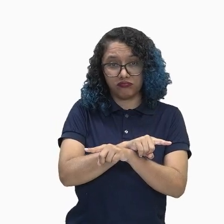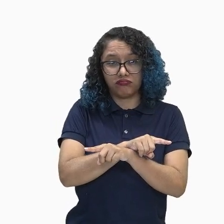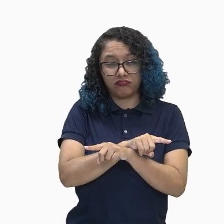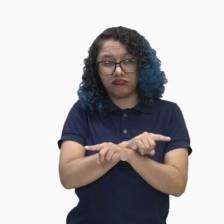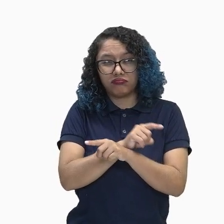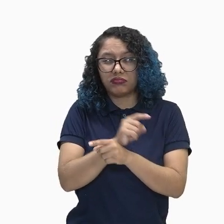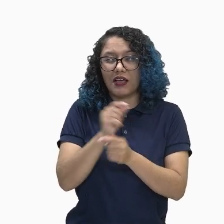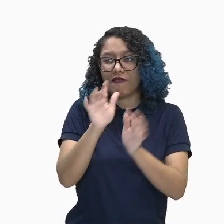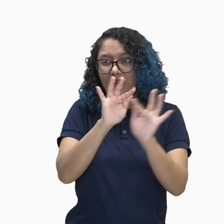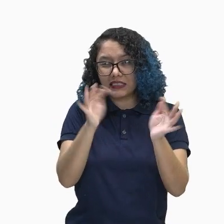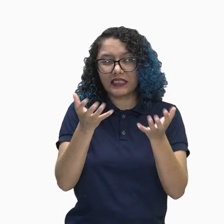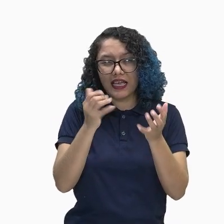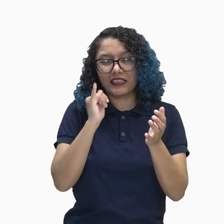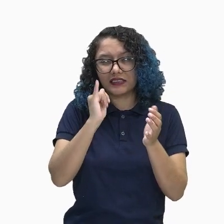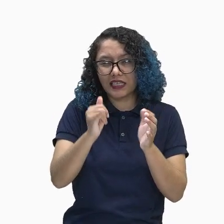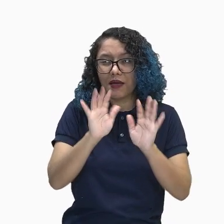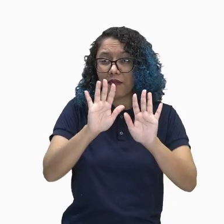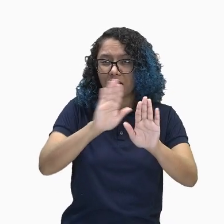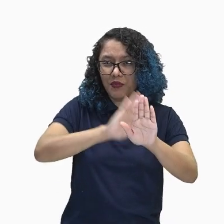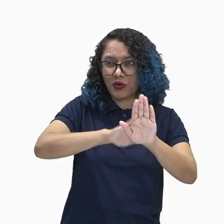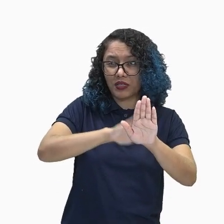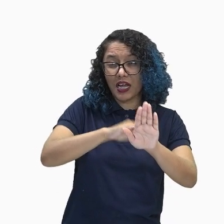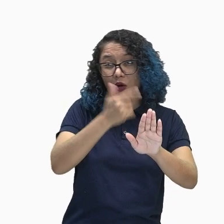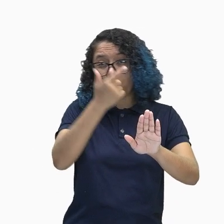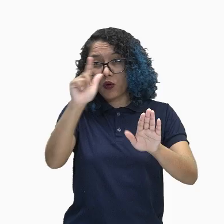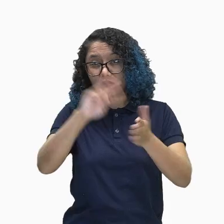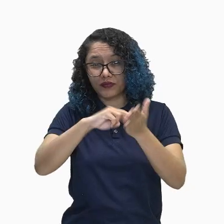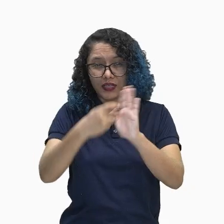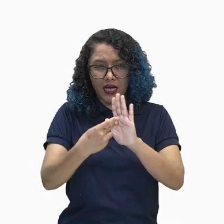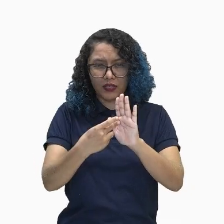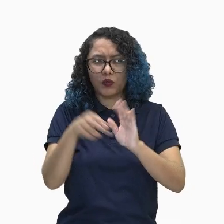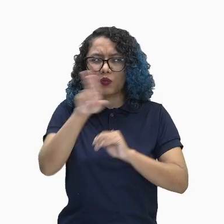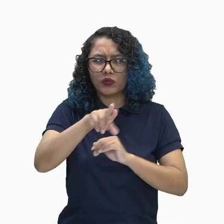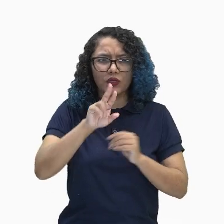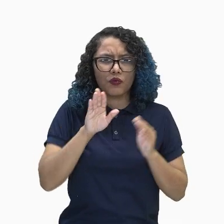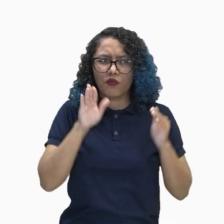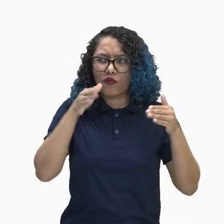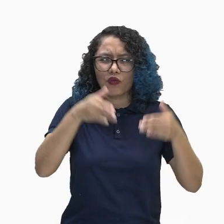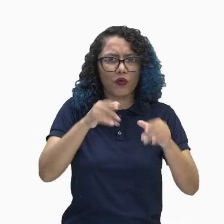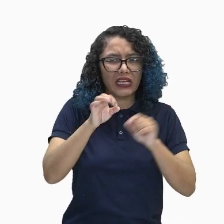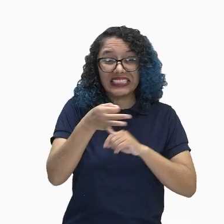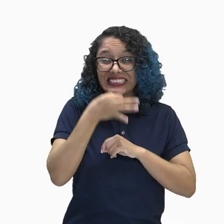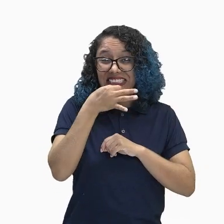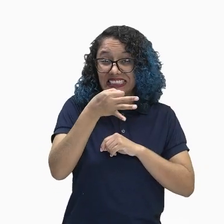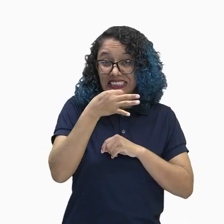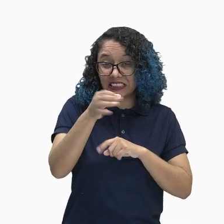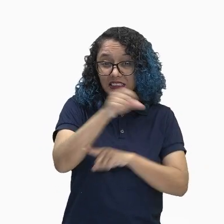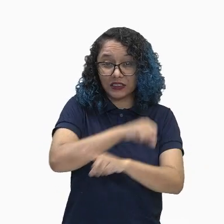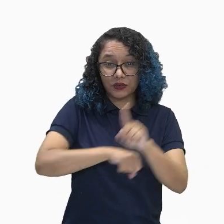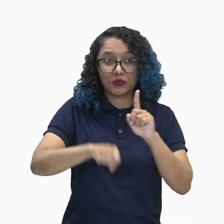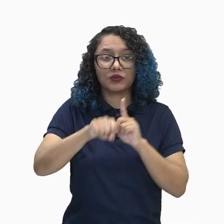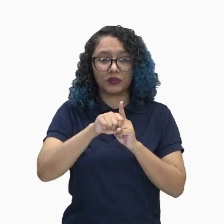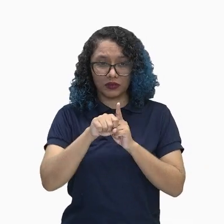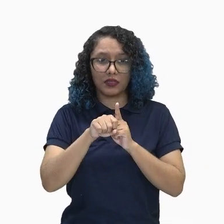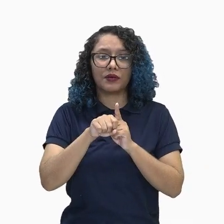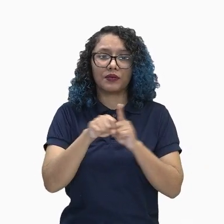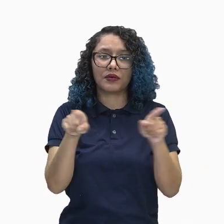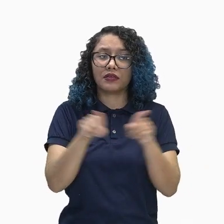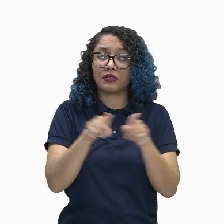afirmar. Geralmente, ela é empregada com a intenção de crítica social, né, de fazer uma crítica social,